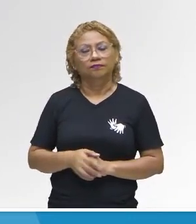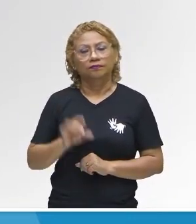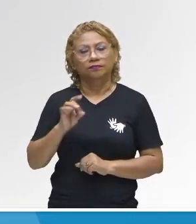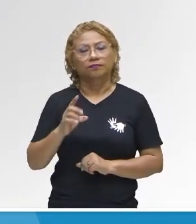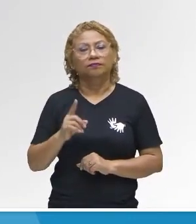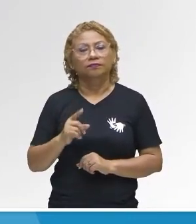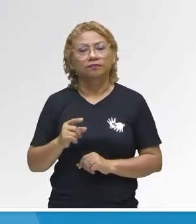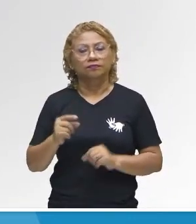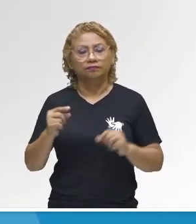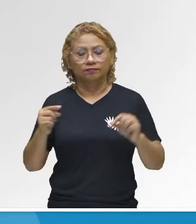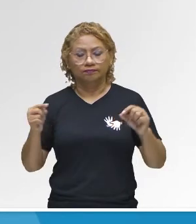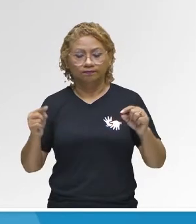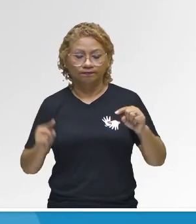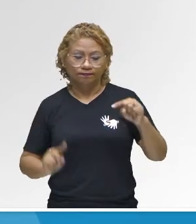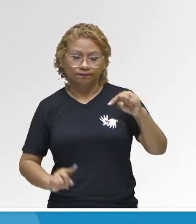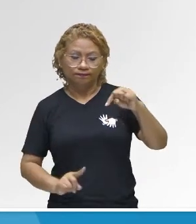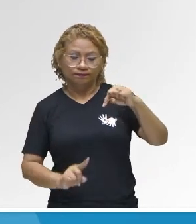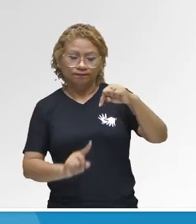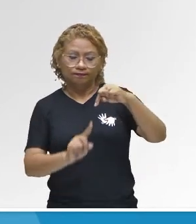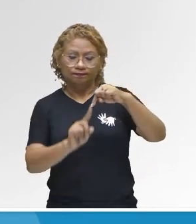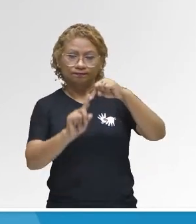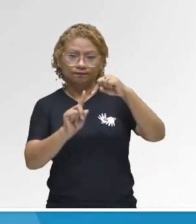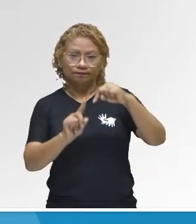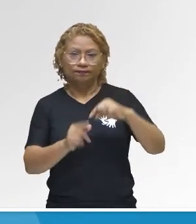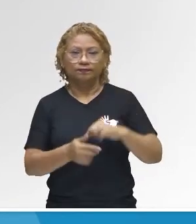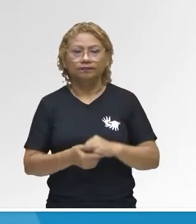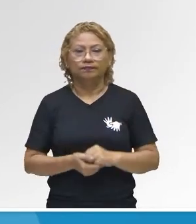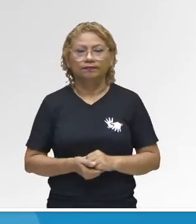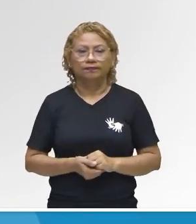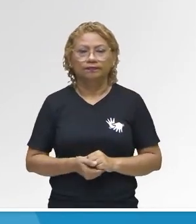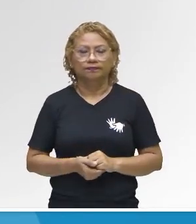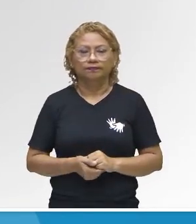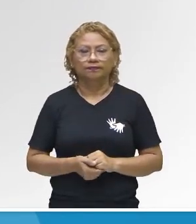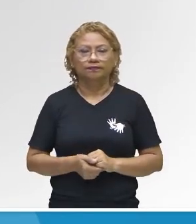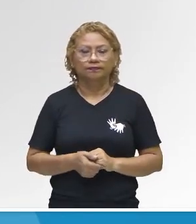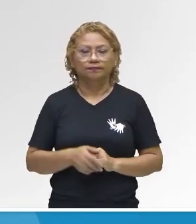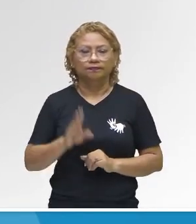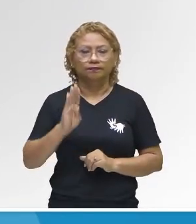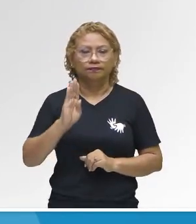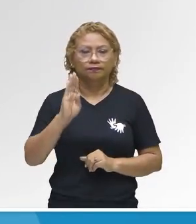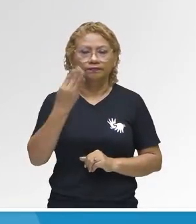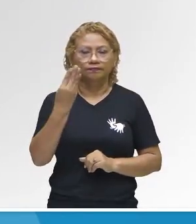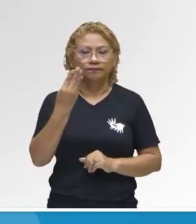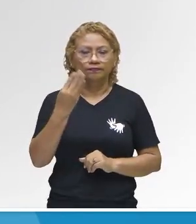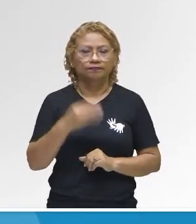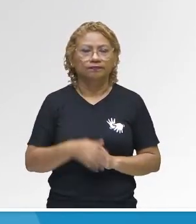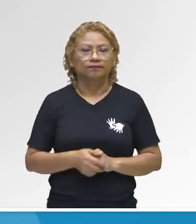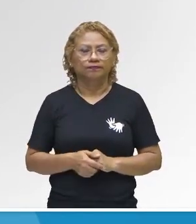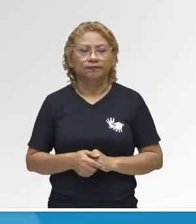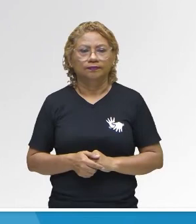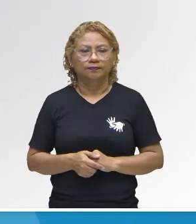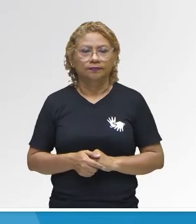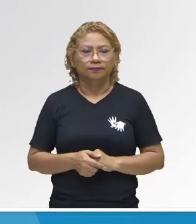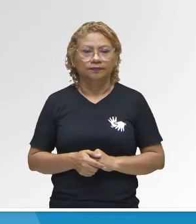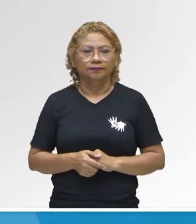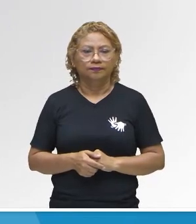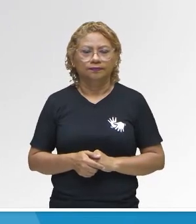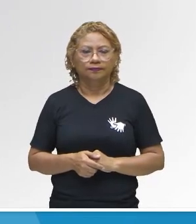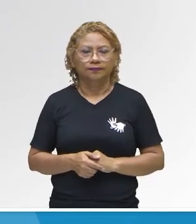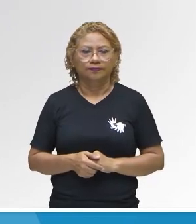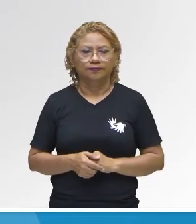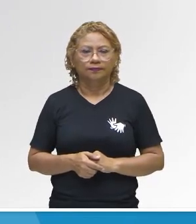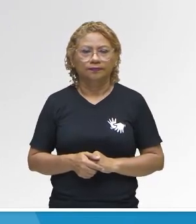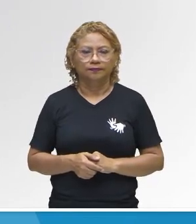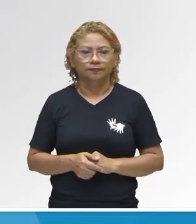no plano alfa. Tudo bem? Então, essa afirmação é falsa. Vamos lá. Afirmação aqui, portanto,